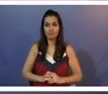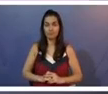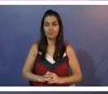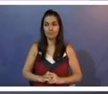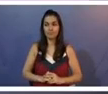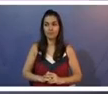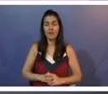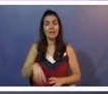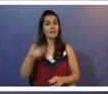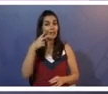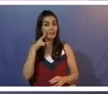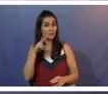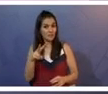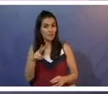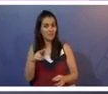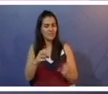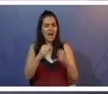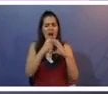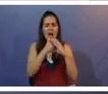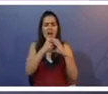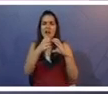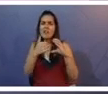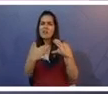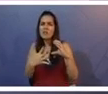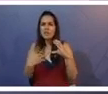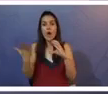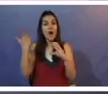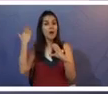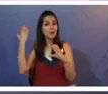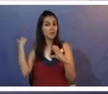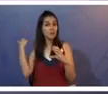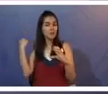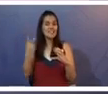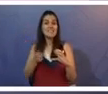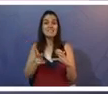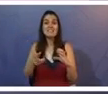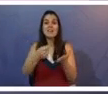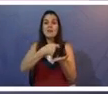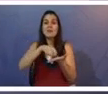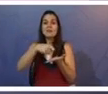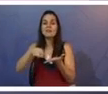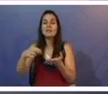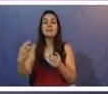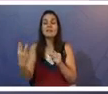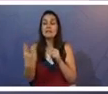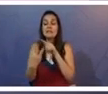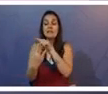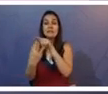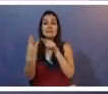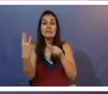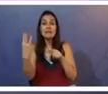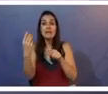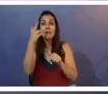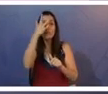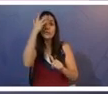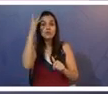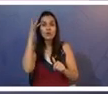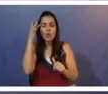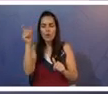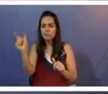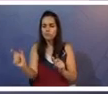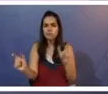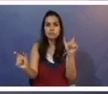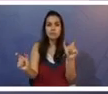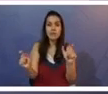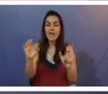em vista a característica anterior, é sempre escrita em terceira pessoa, ele ou